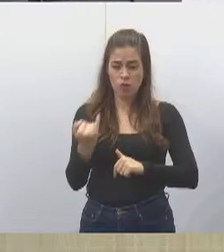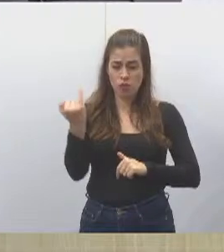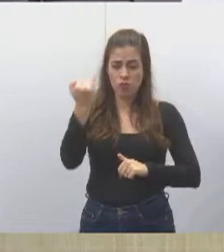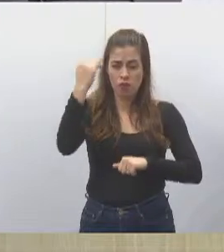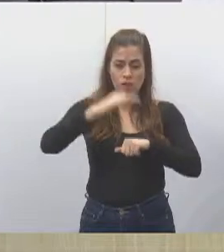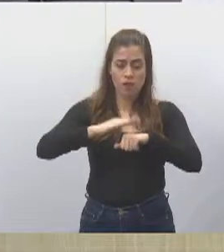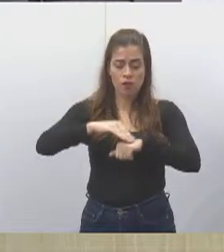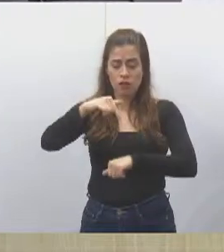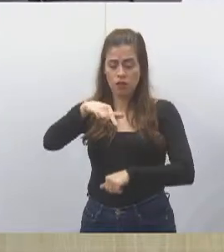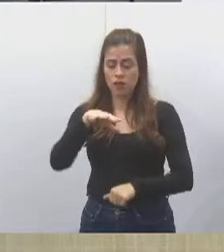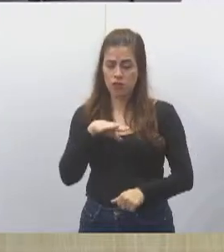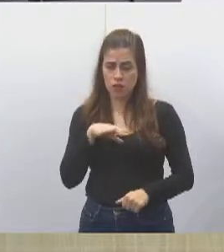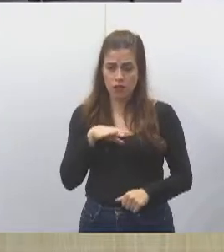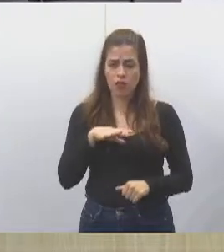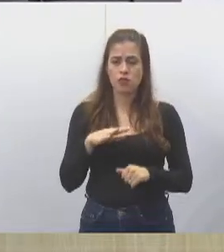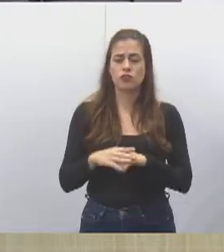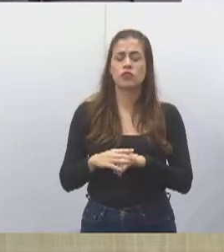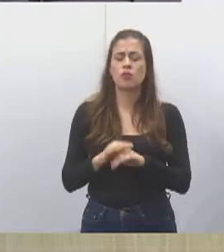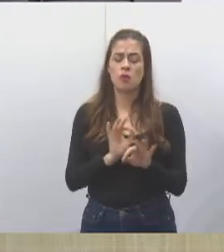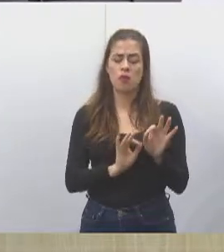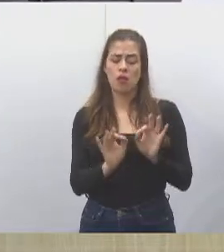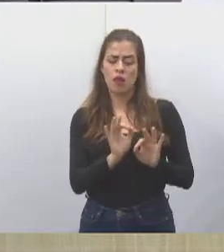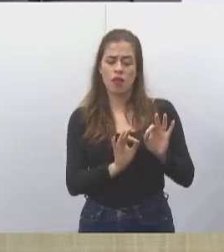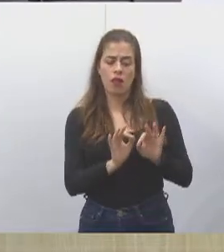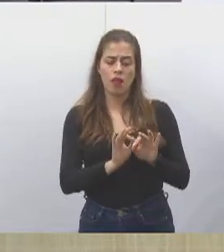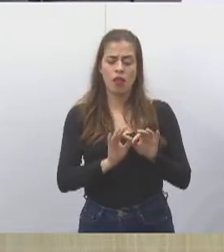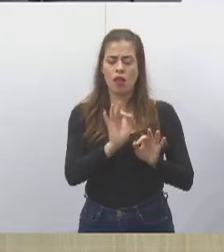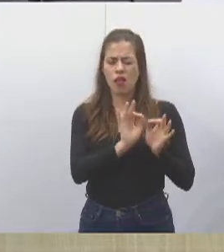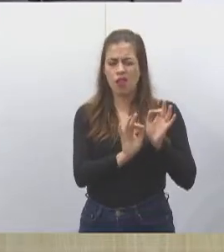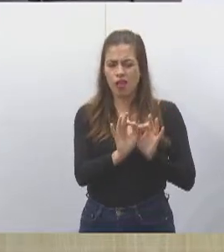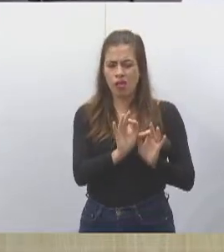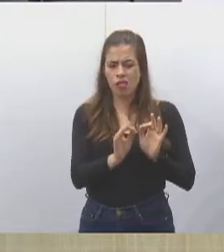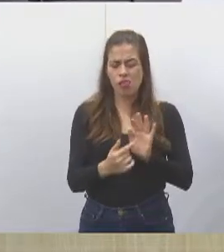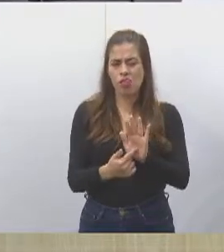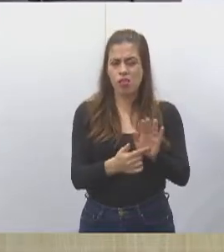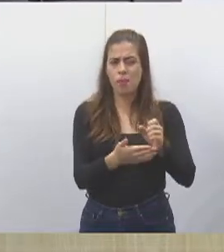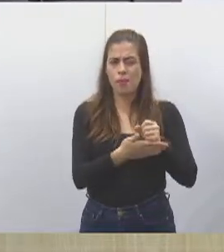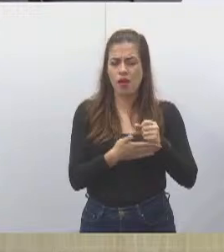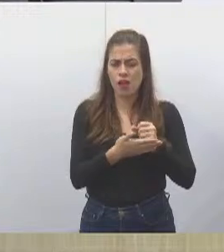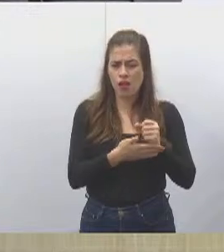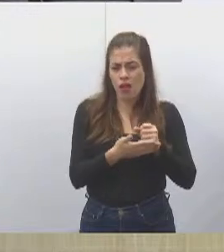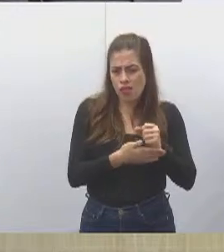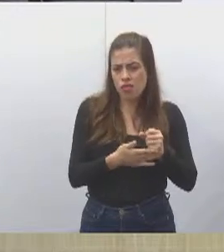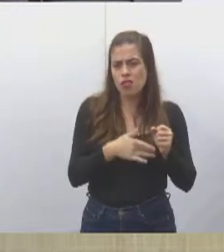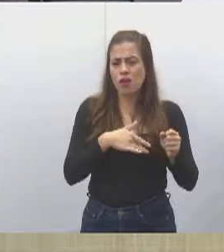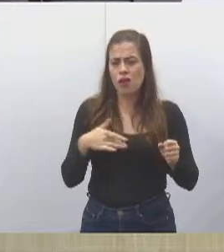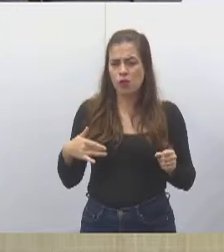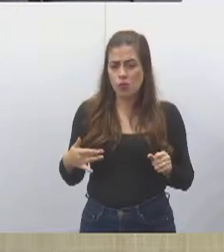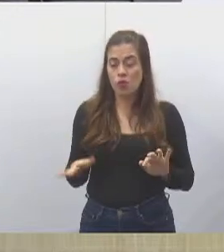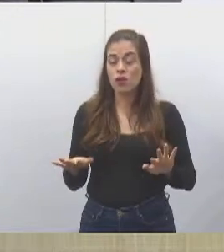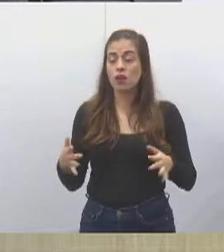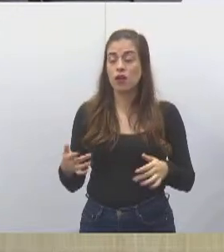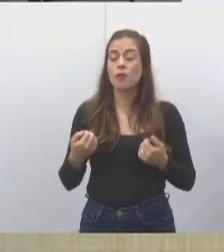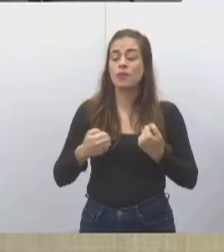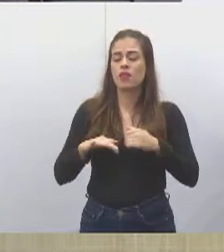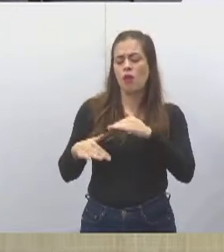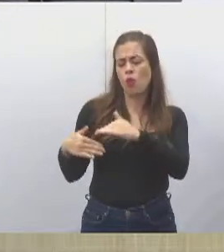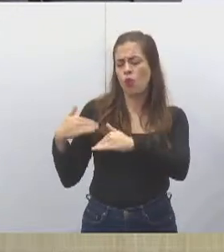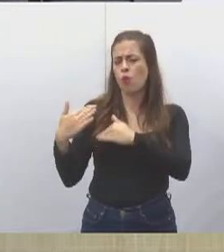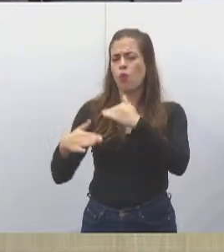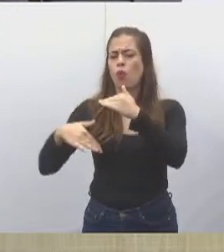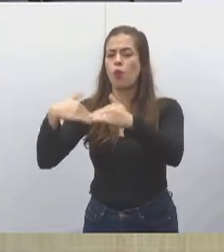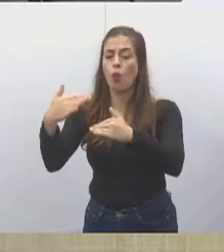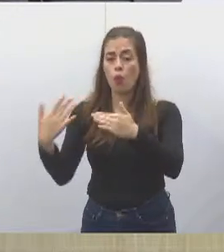anos, né, que é o processo de regularização, o processo de saneamento básico, né. Eu acho que a gente tem que avançar bastante ainda,